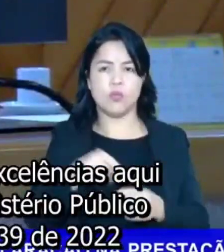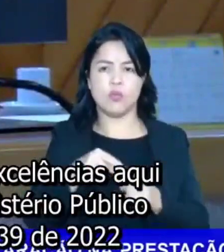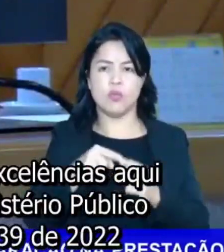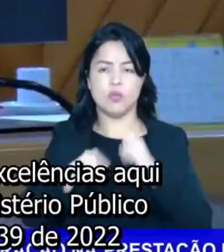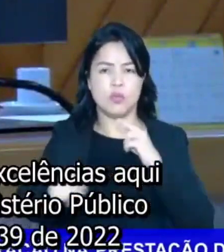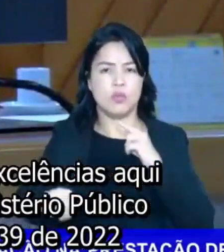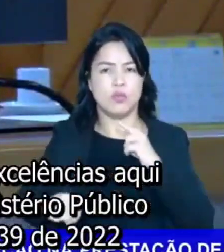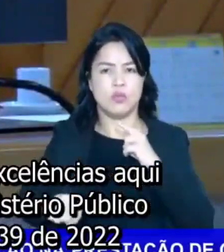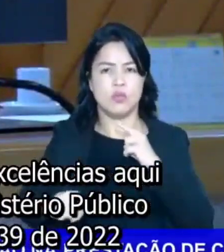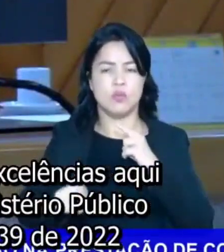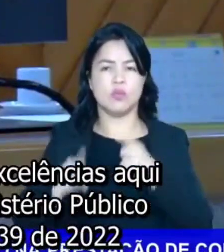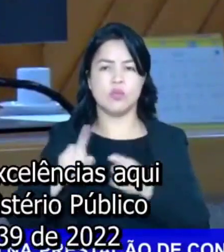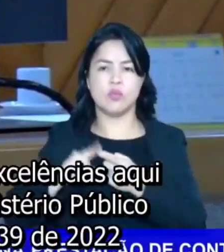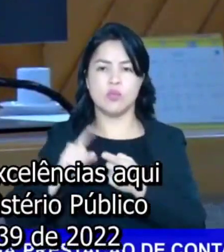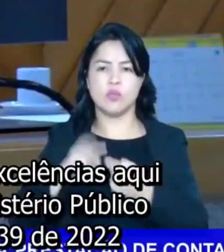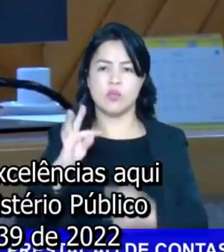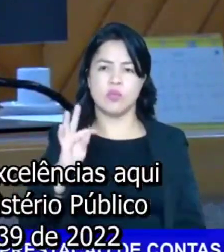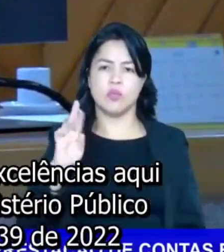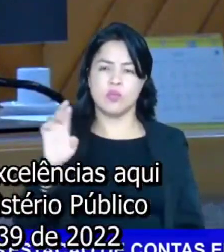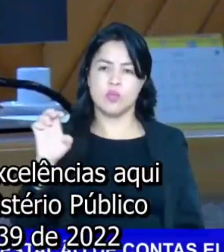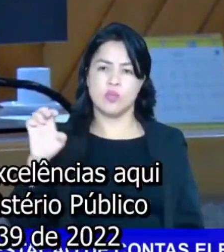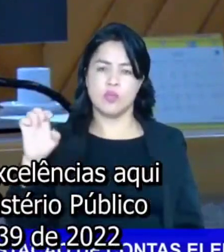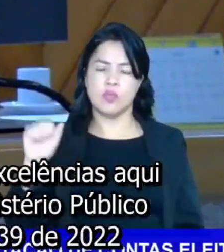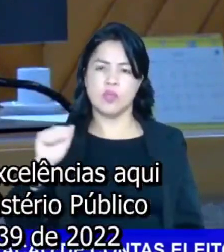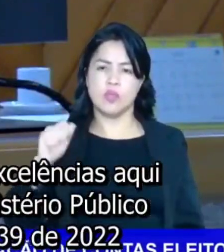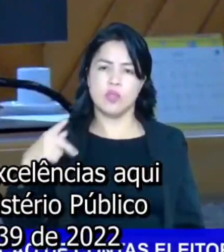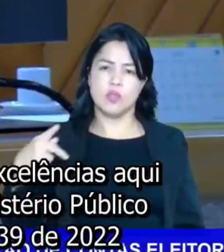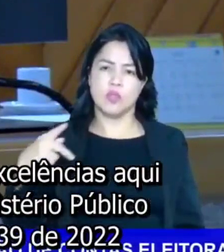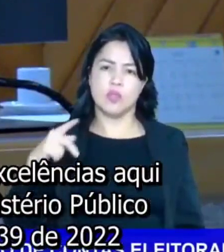acórdão do TRE-AP de número